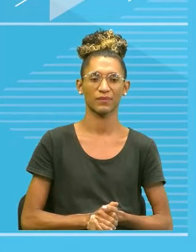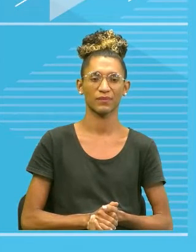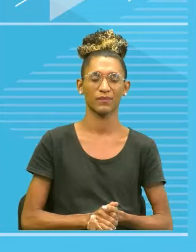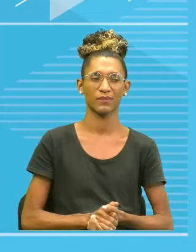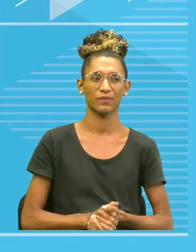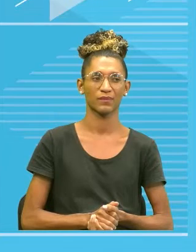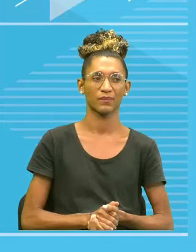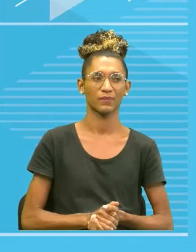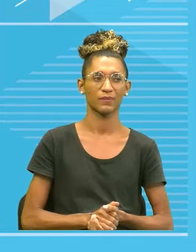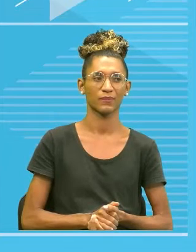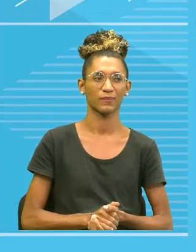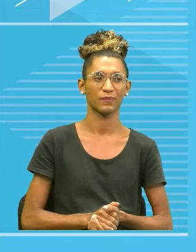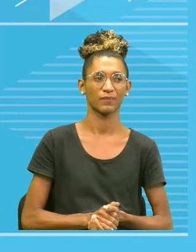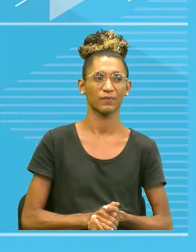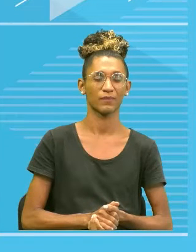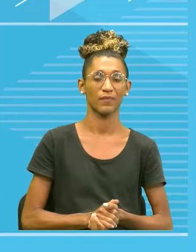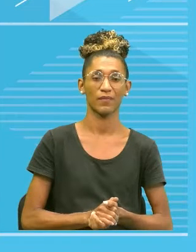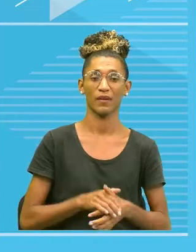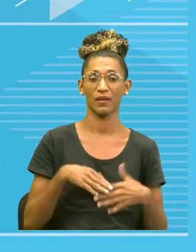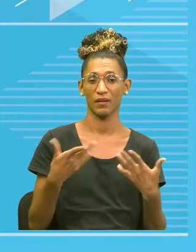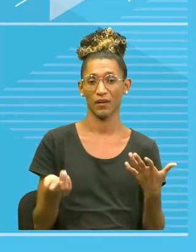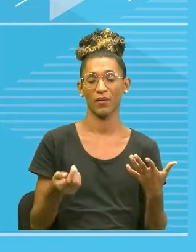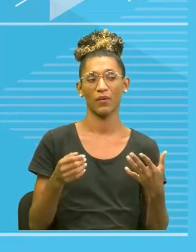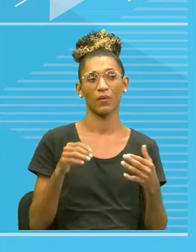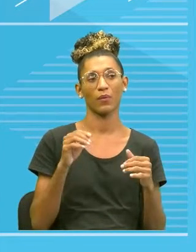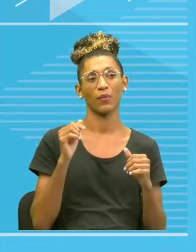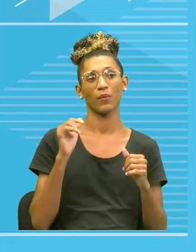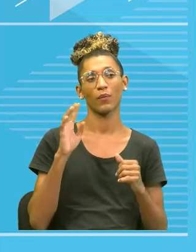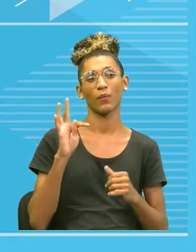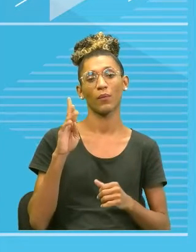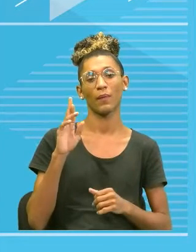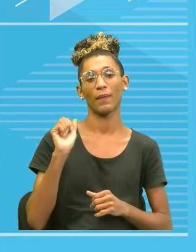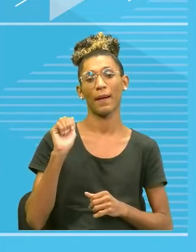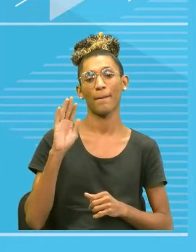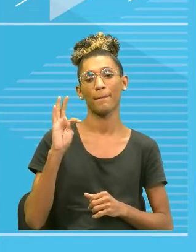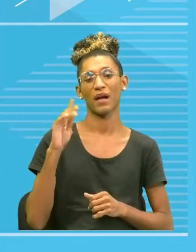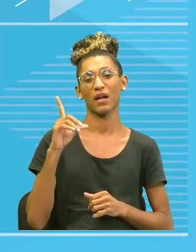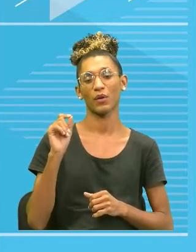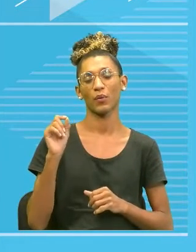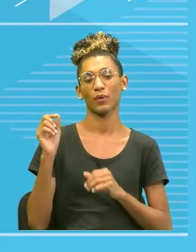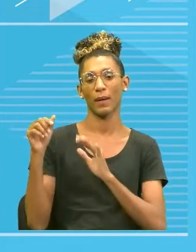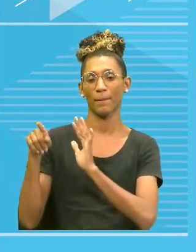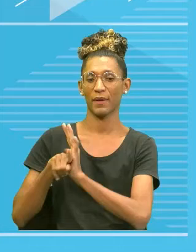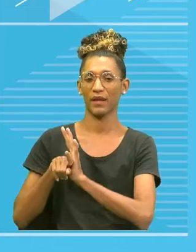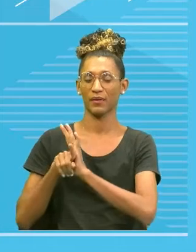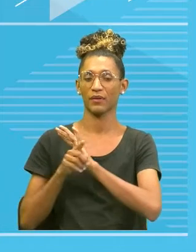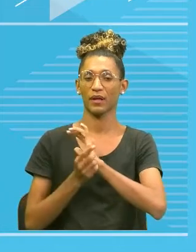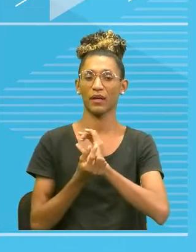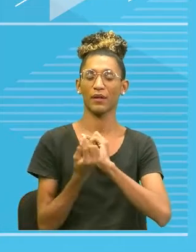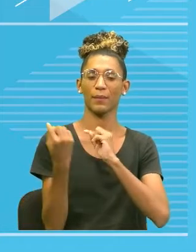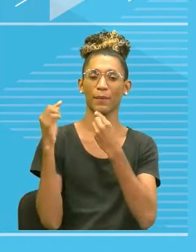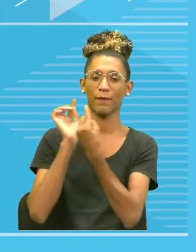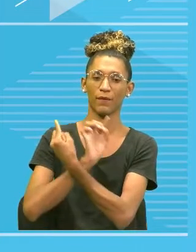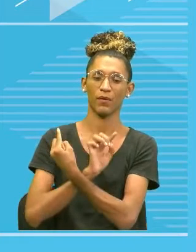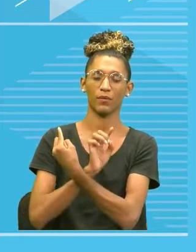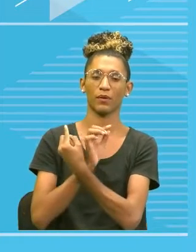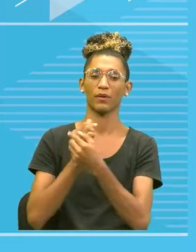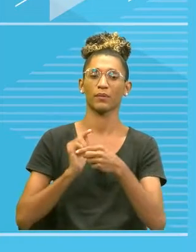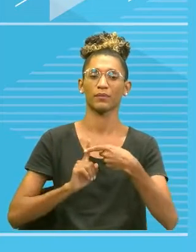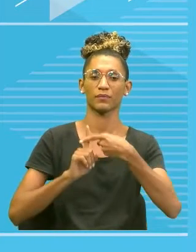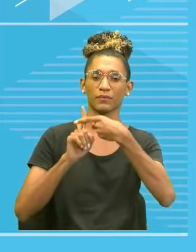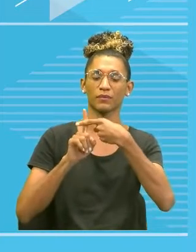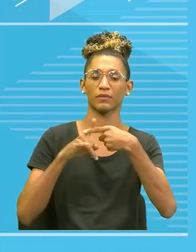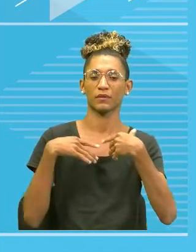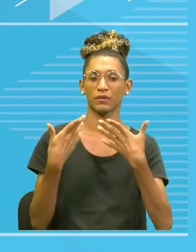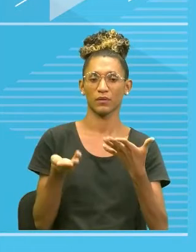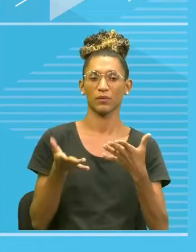trabalho é igual a zero. O trabalho está negativo, joga para o outro lado, ele vai positivo, então a minha